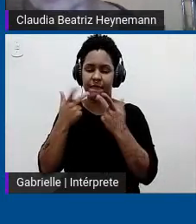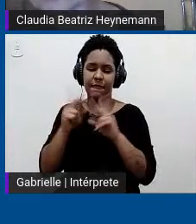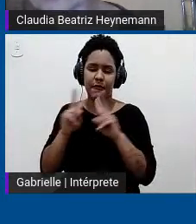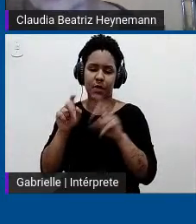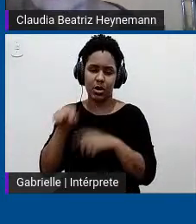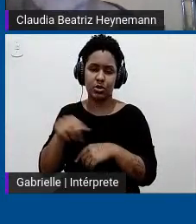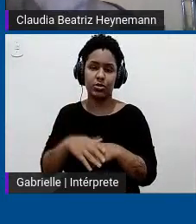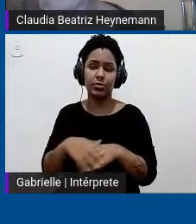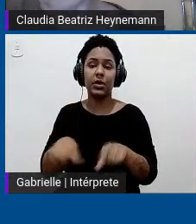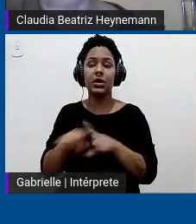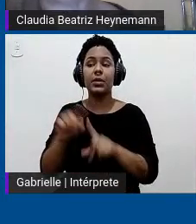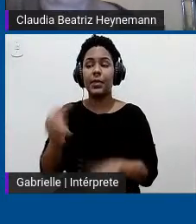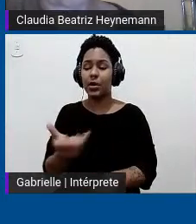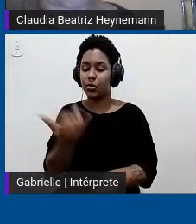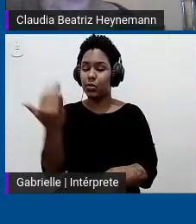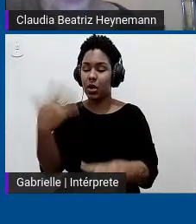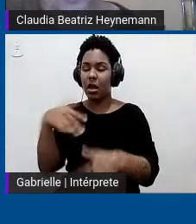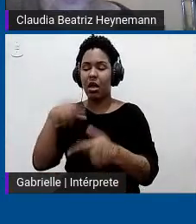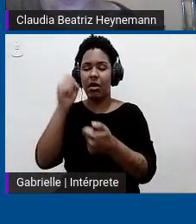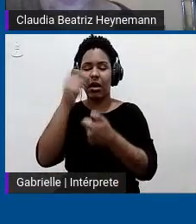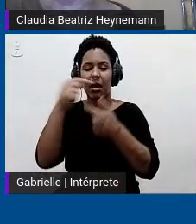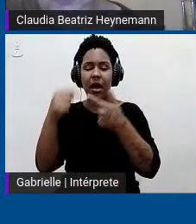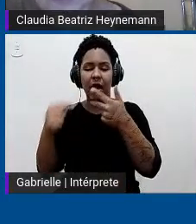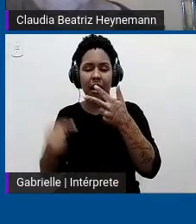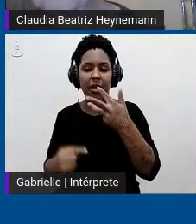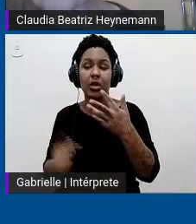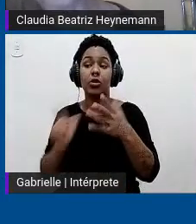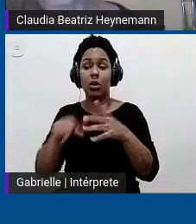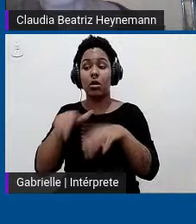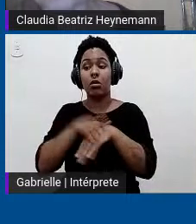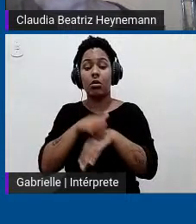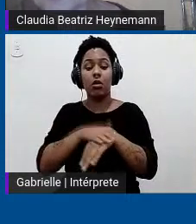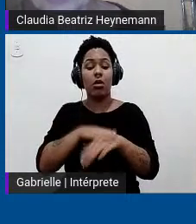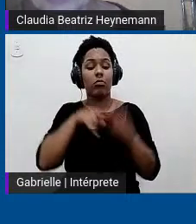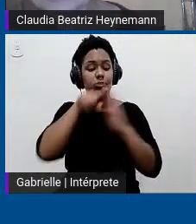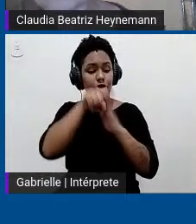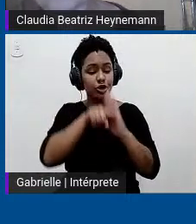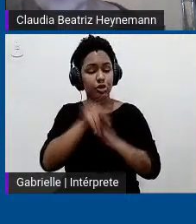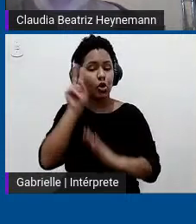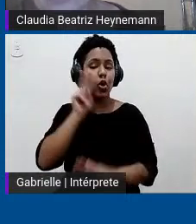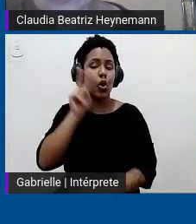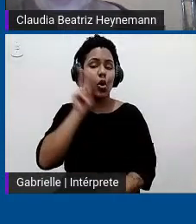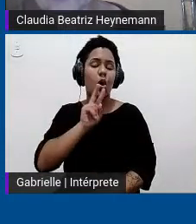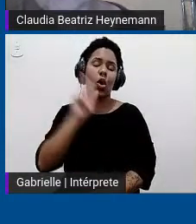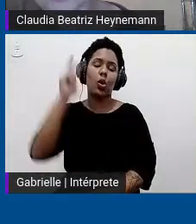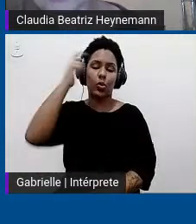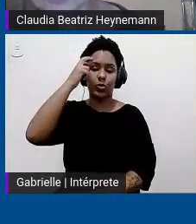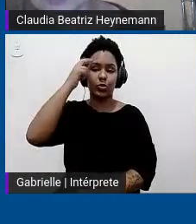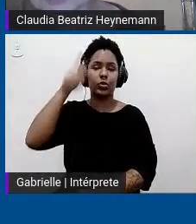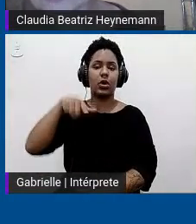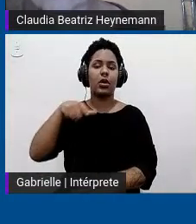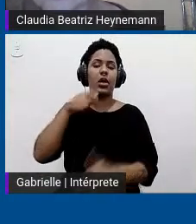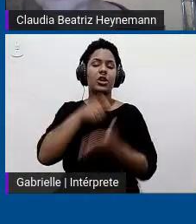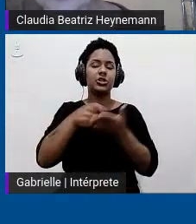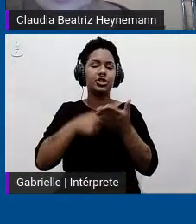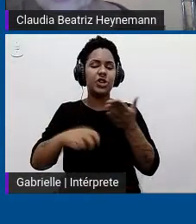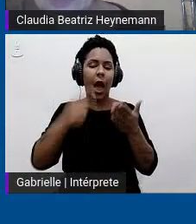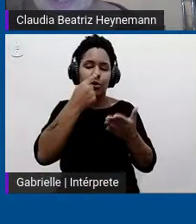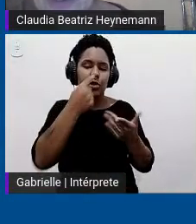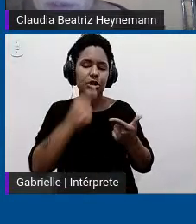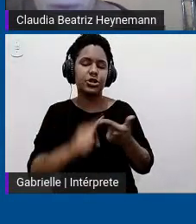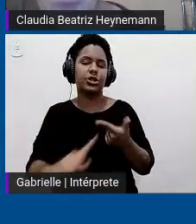numerosas categorias ambicionadas pelos historiadores da cultura. Correspondências, diários íntimos, cadernetas